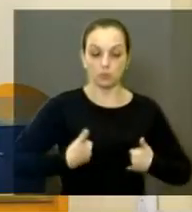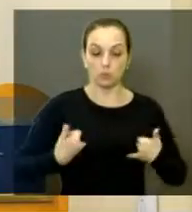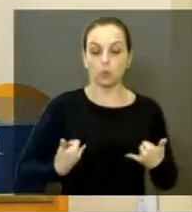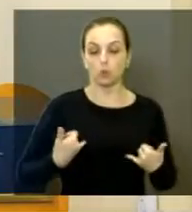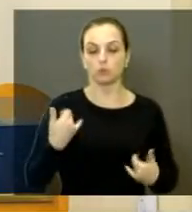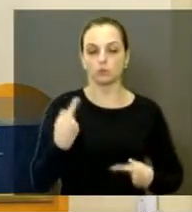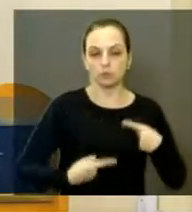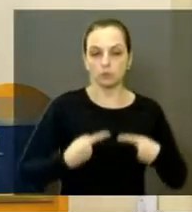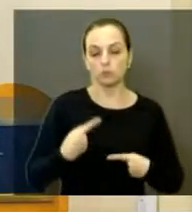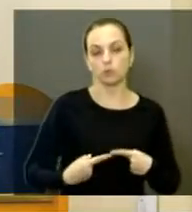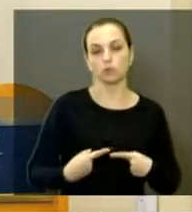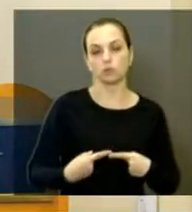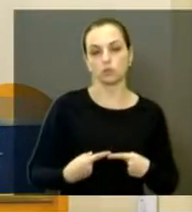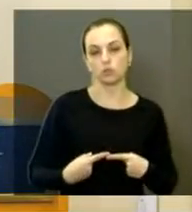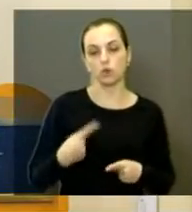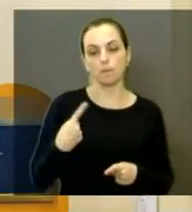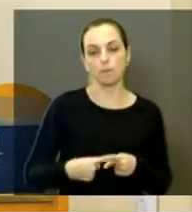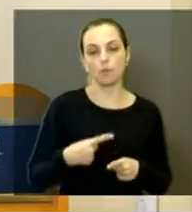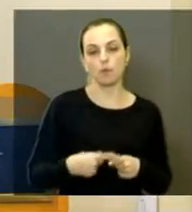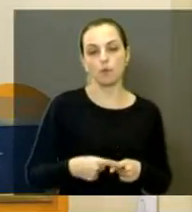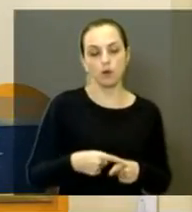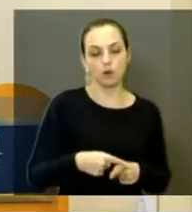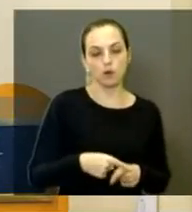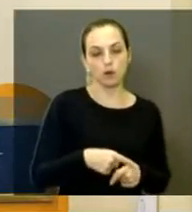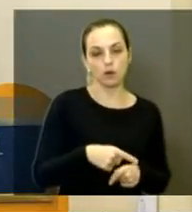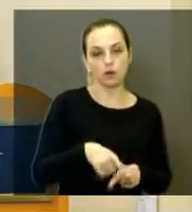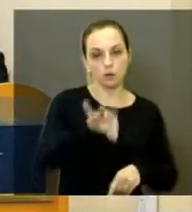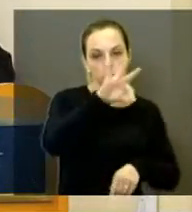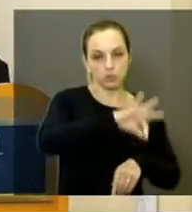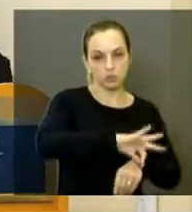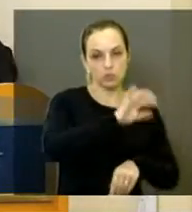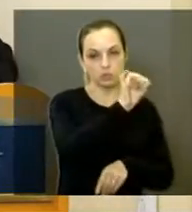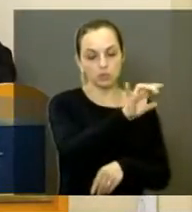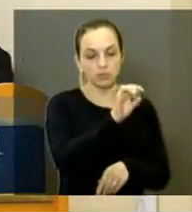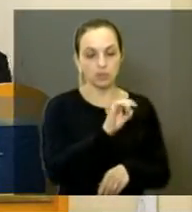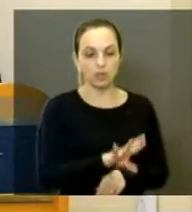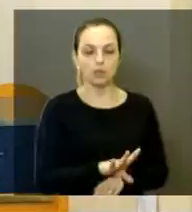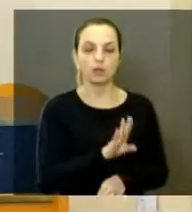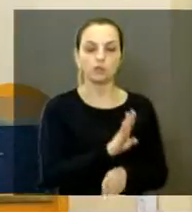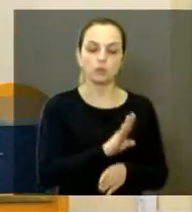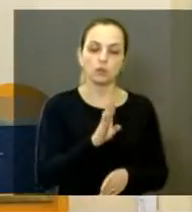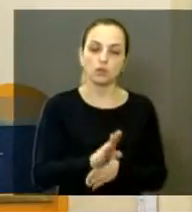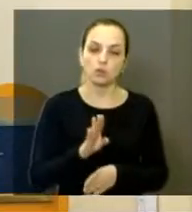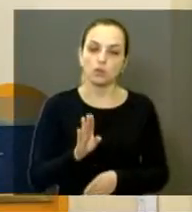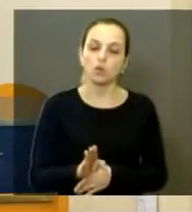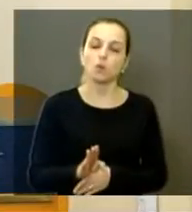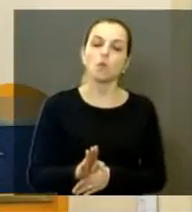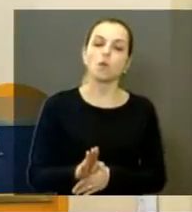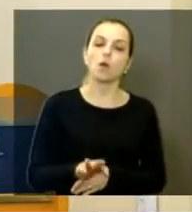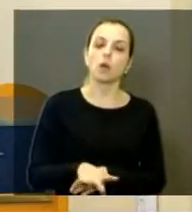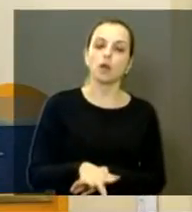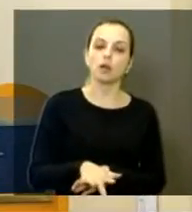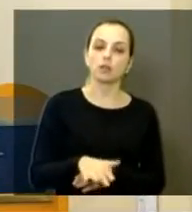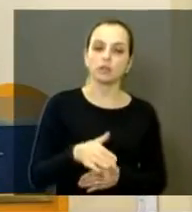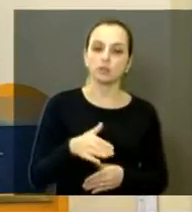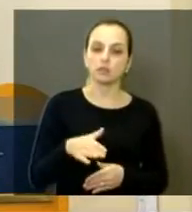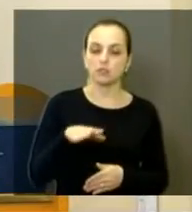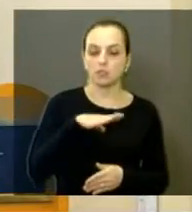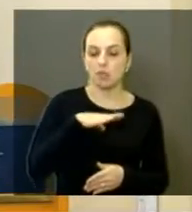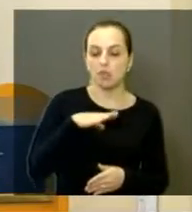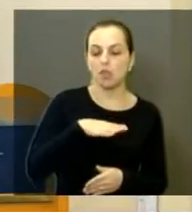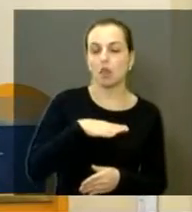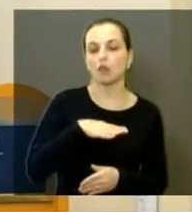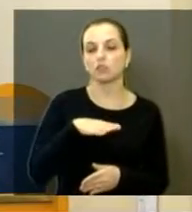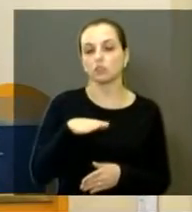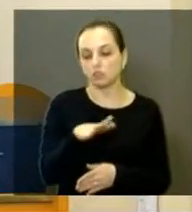político, porque é um centro de especializado em reabilitação que vai atender Américo,